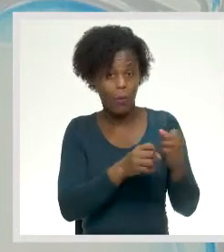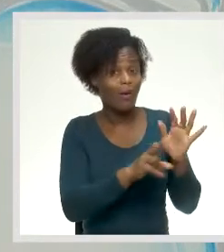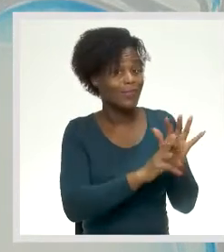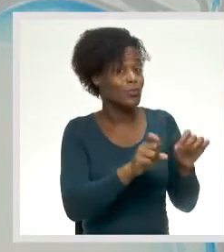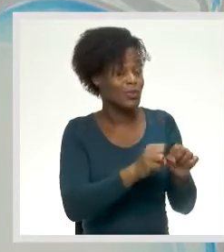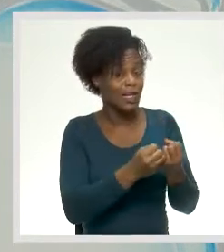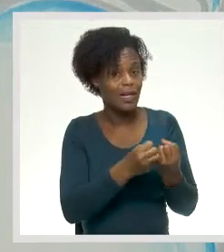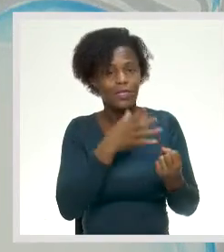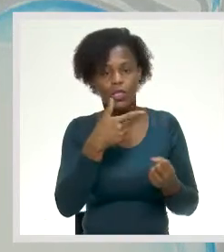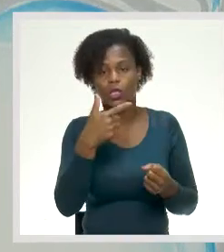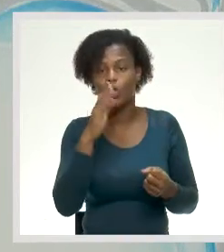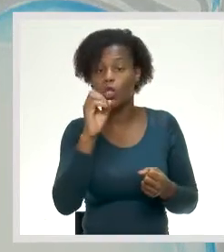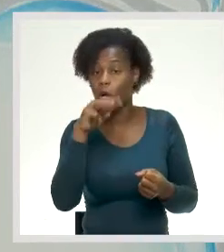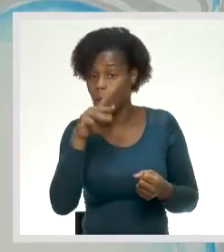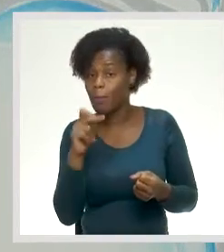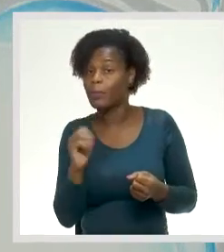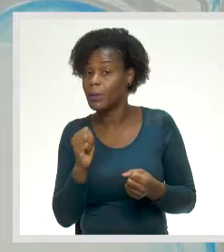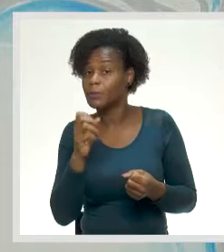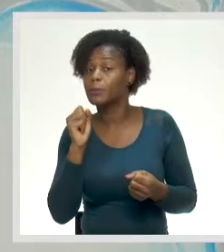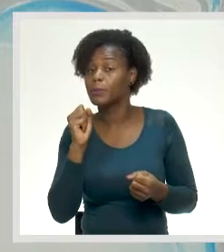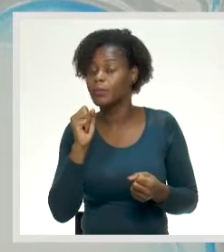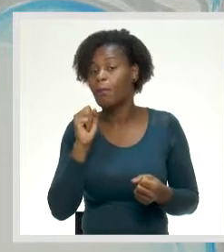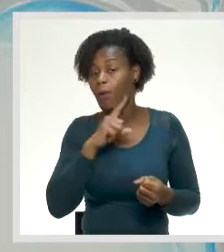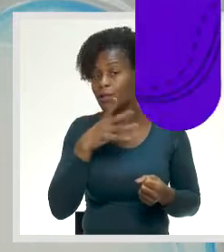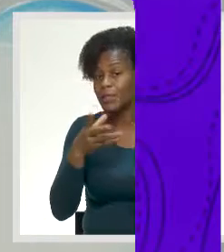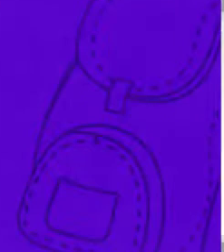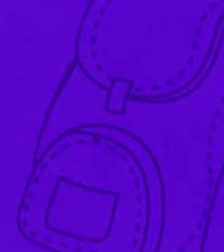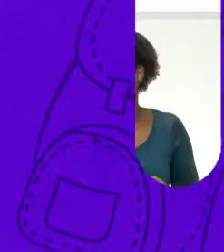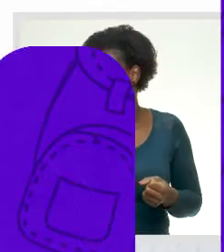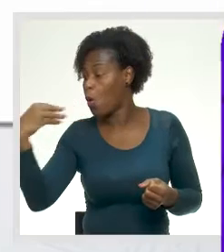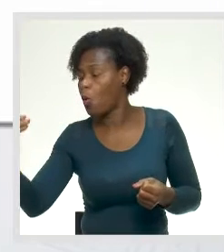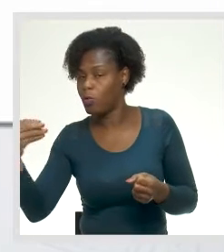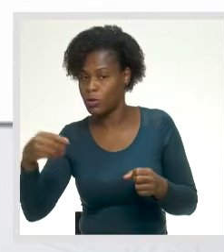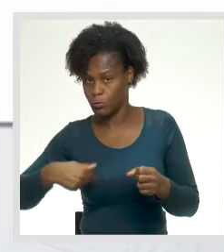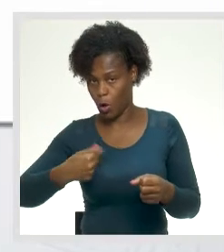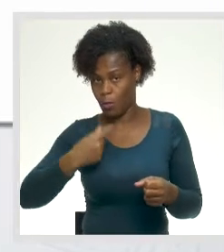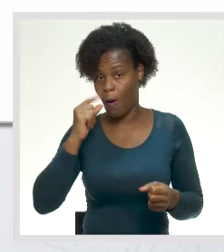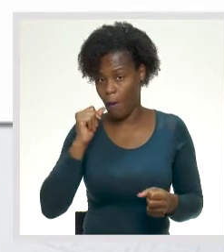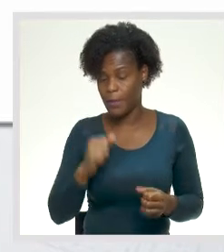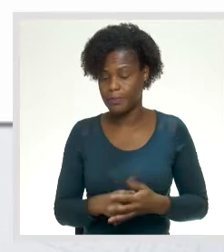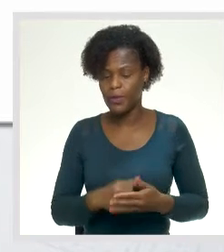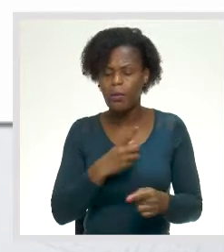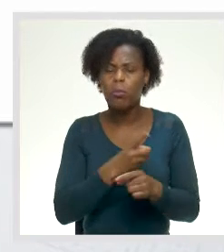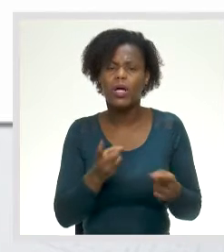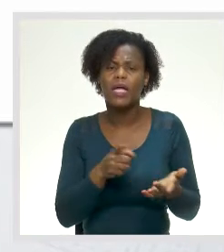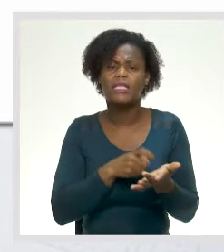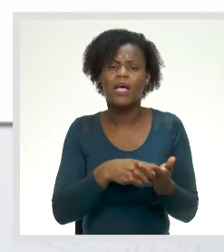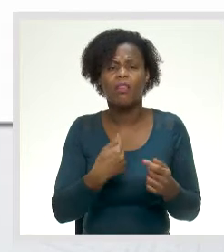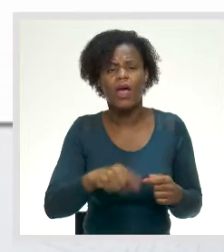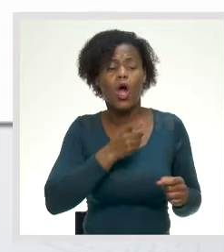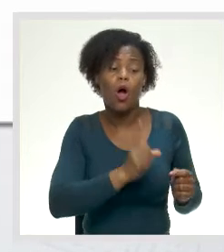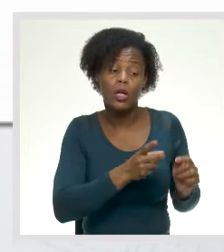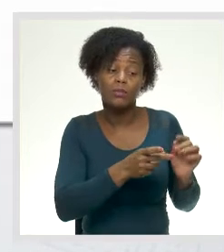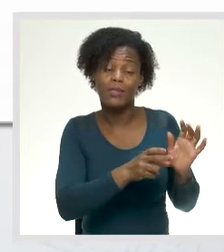Thomas Hobbes, o homem seria lobo do próprio homem. Por que é necessário que haja uma